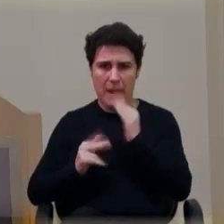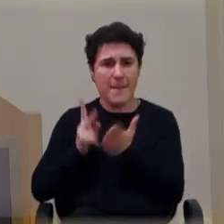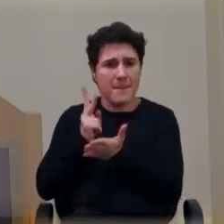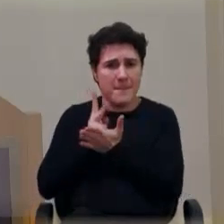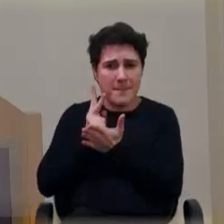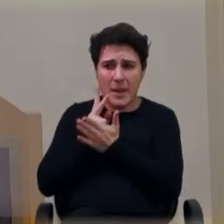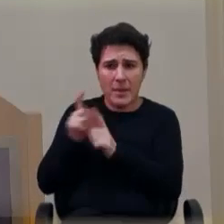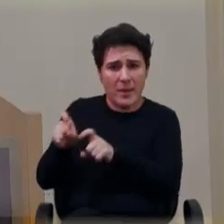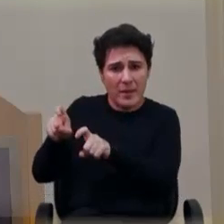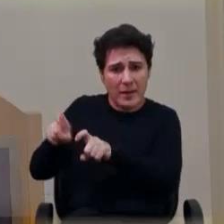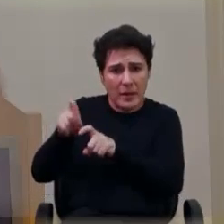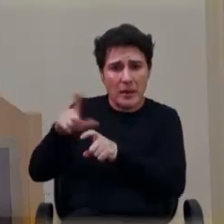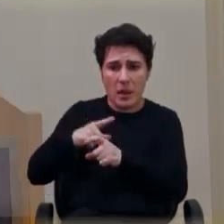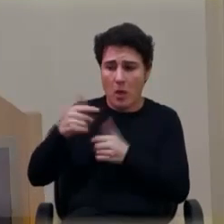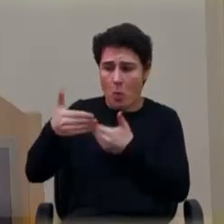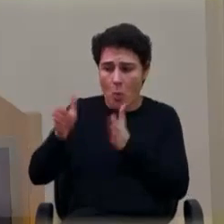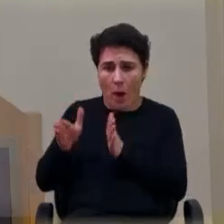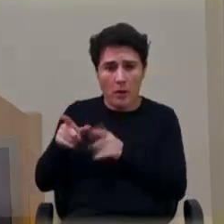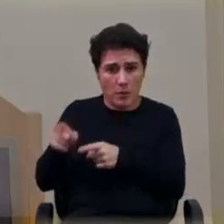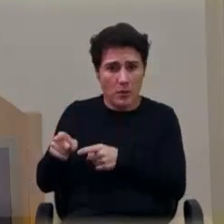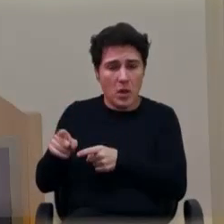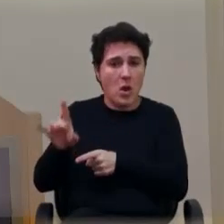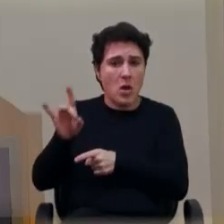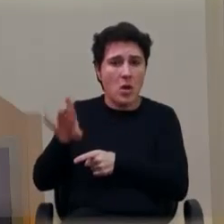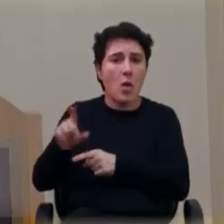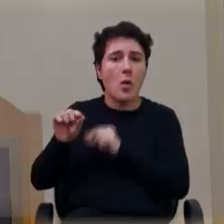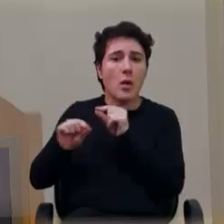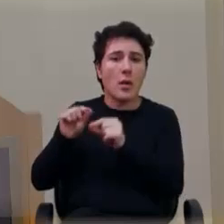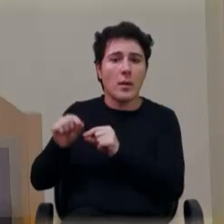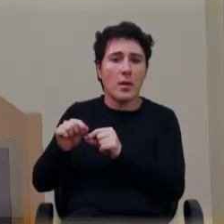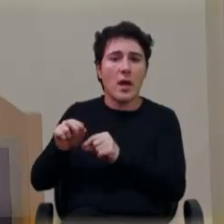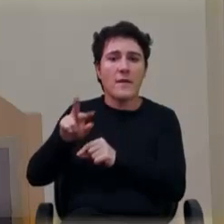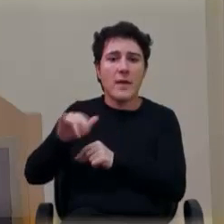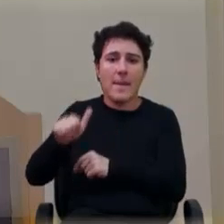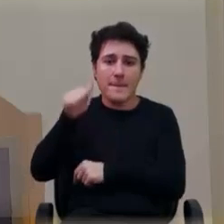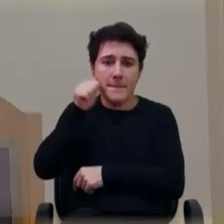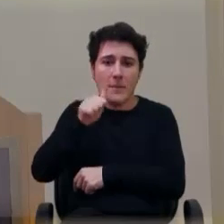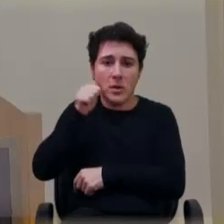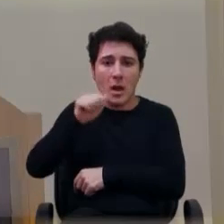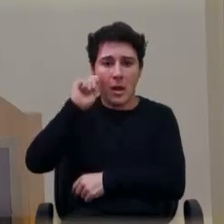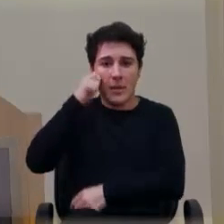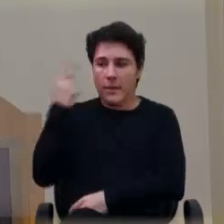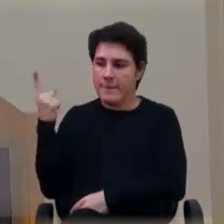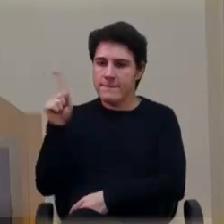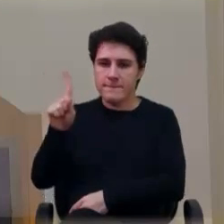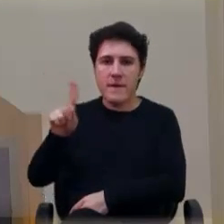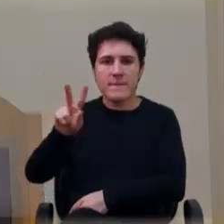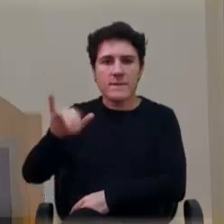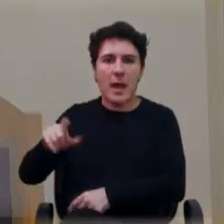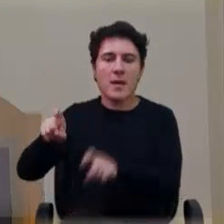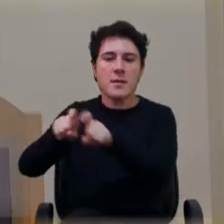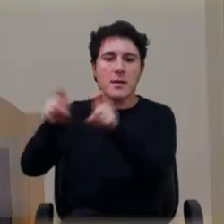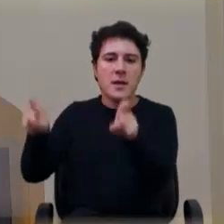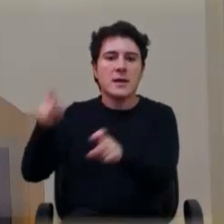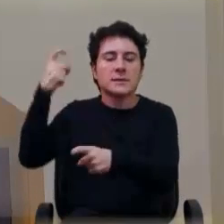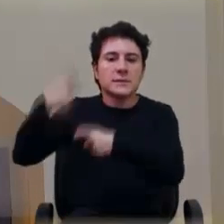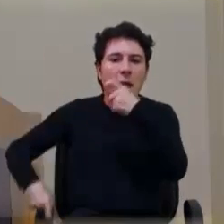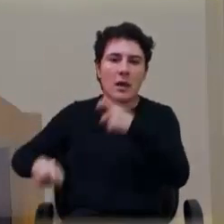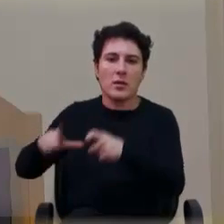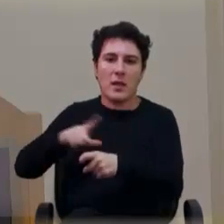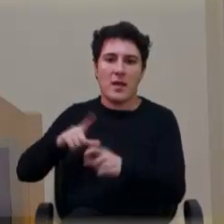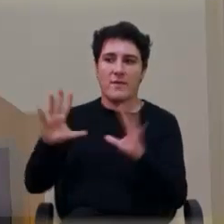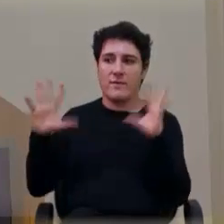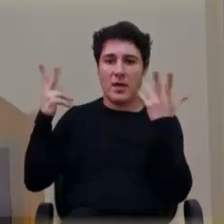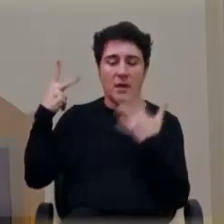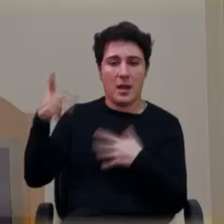mesma Fazenda tem um quarto que era exclusivamente direcionada ao estupro das mulheres pretas quando tinham festas naquela